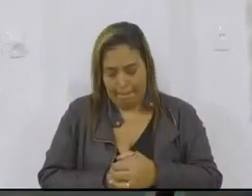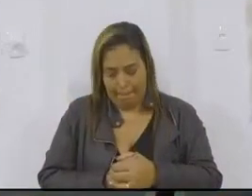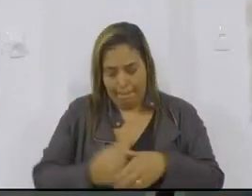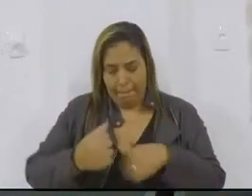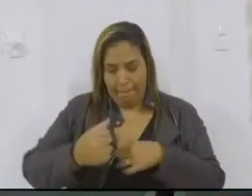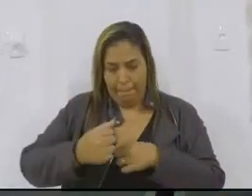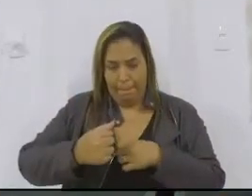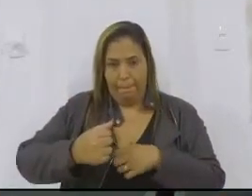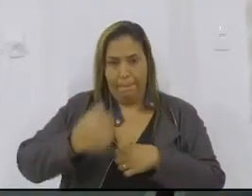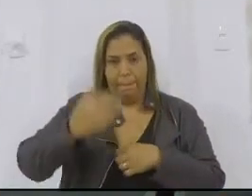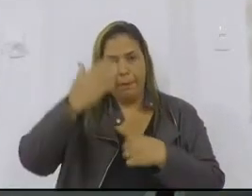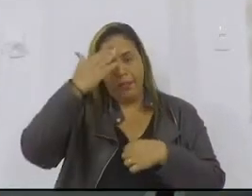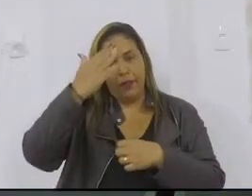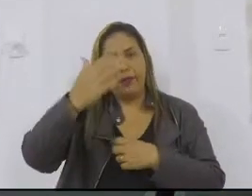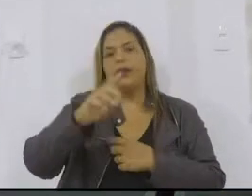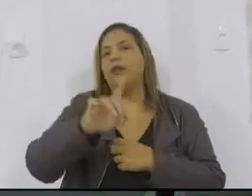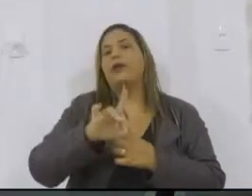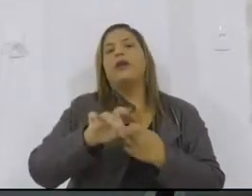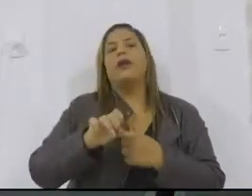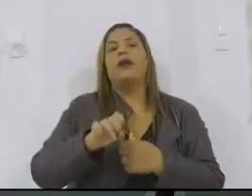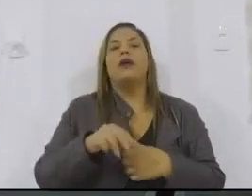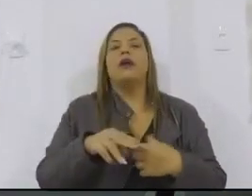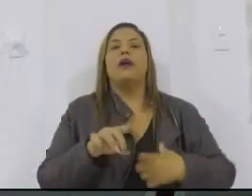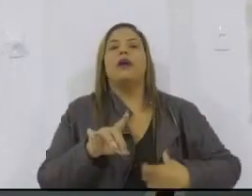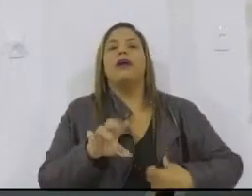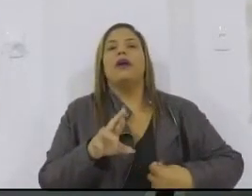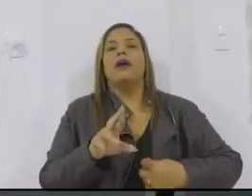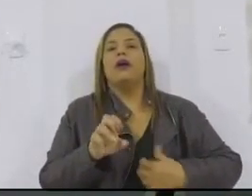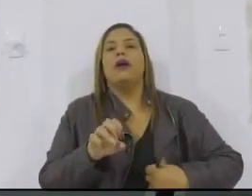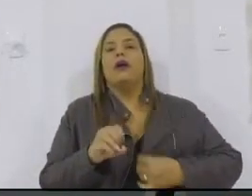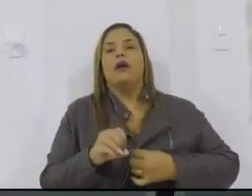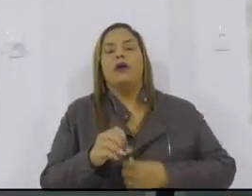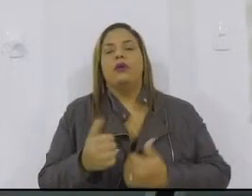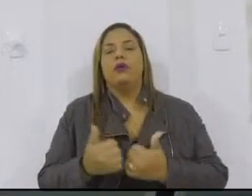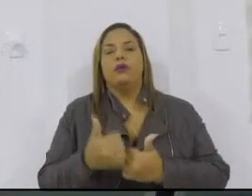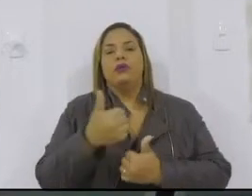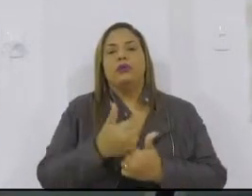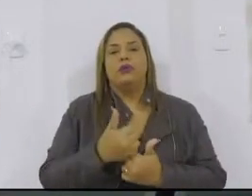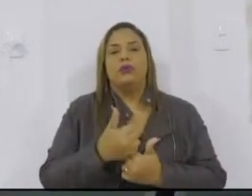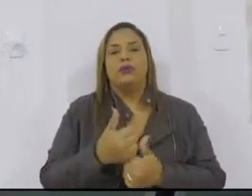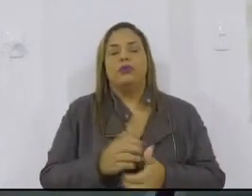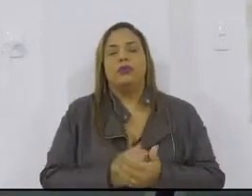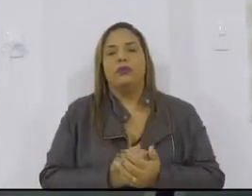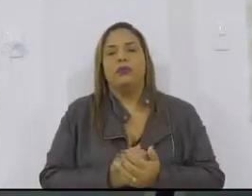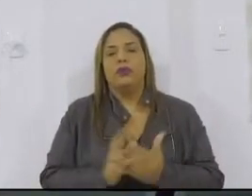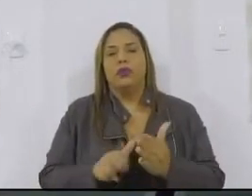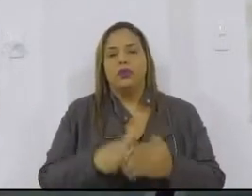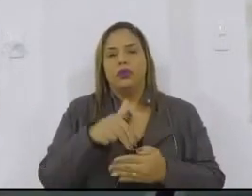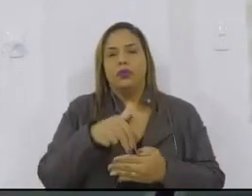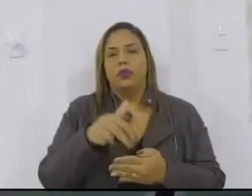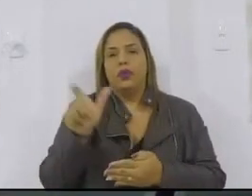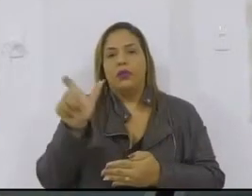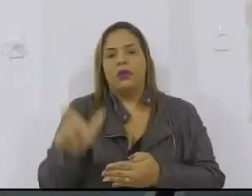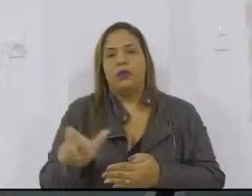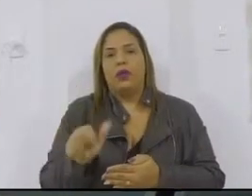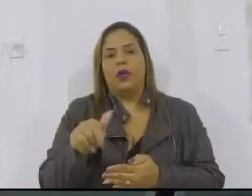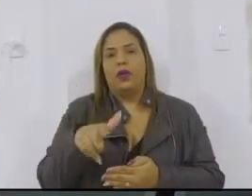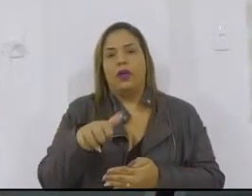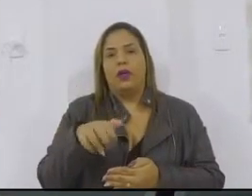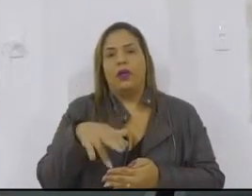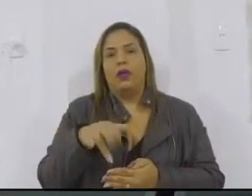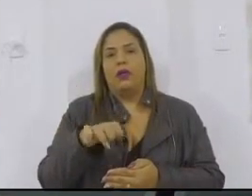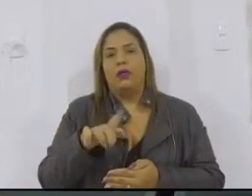Agradeço, vereador Leandro. Convido o vice-presidente para assumir a presidência e fazer uso da palavra.